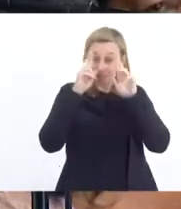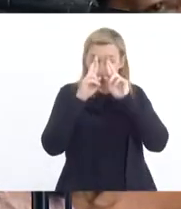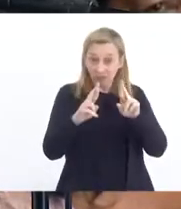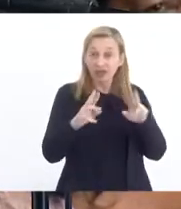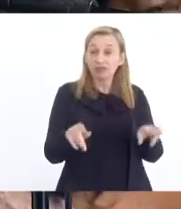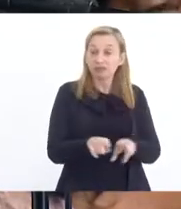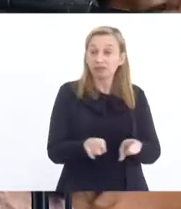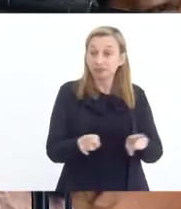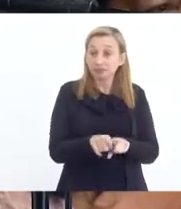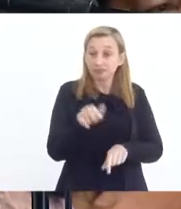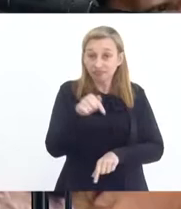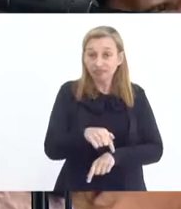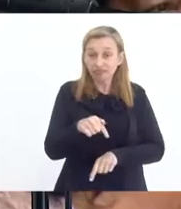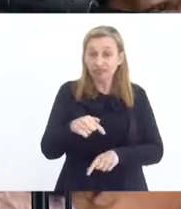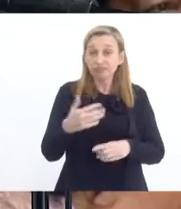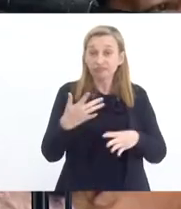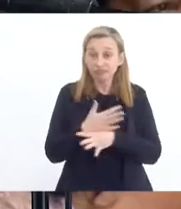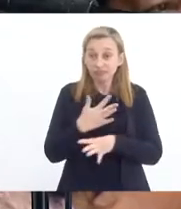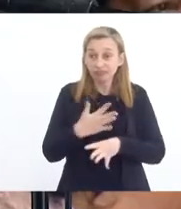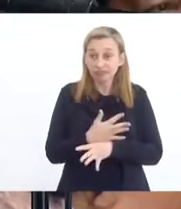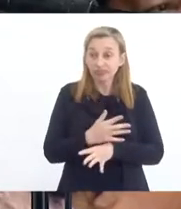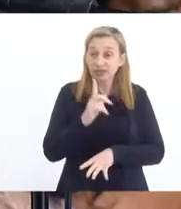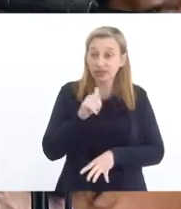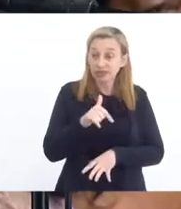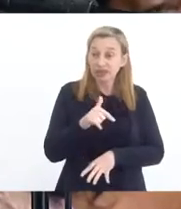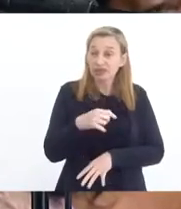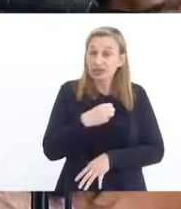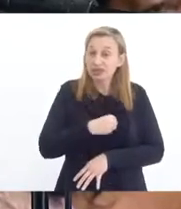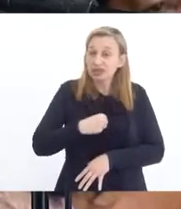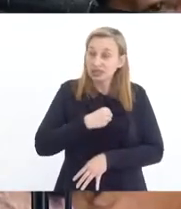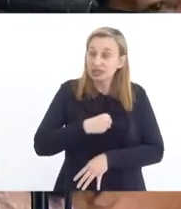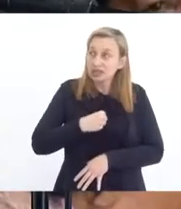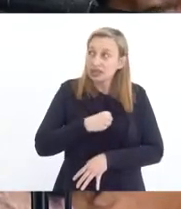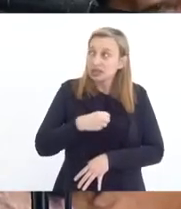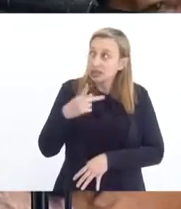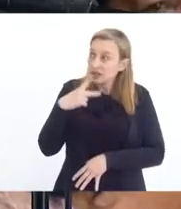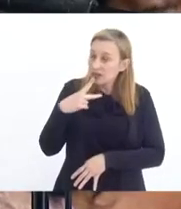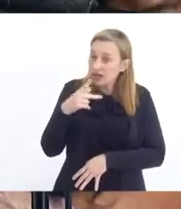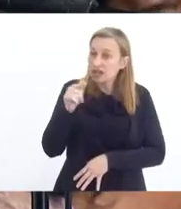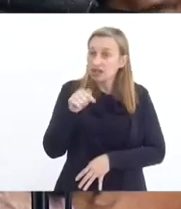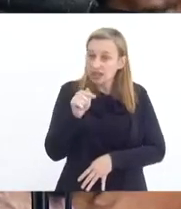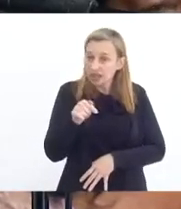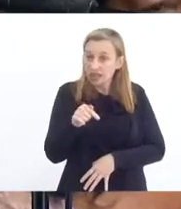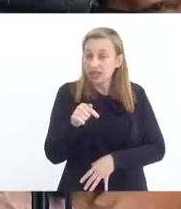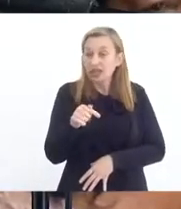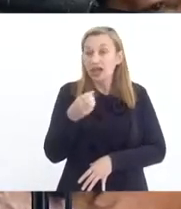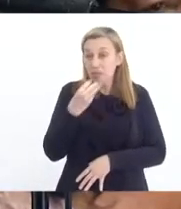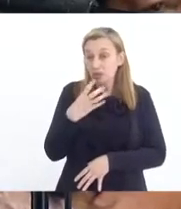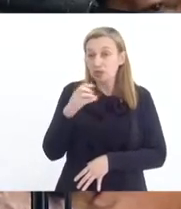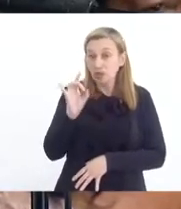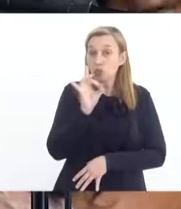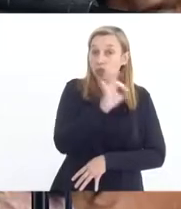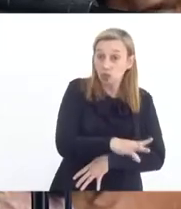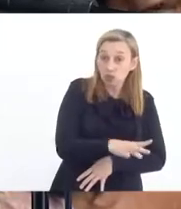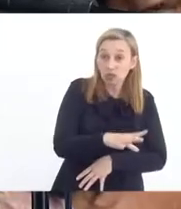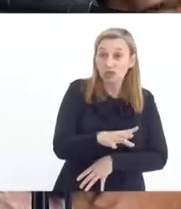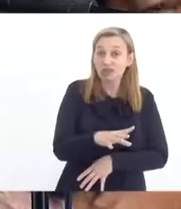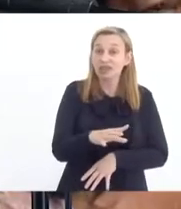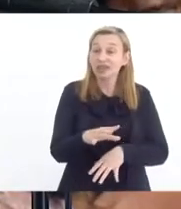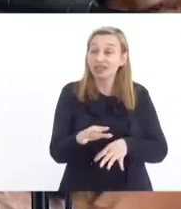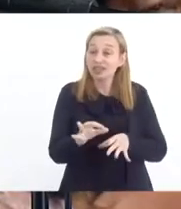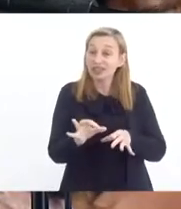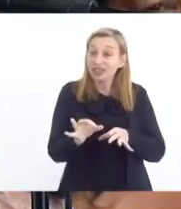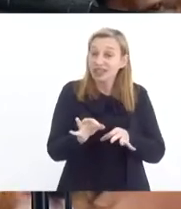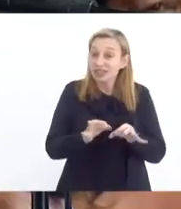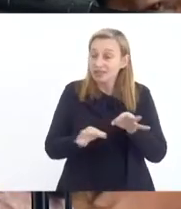também aqui na nossa região, que aí eu senti falta das falas que me antecederam, e aí é bom ser o último, porque você tem que ter a habilidade de